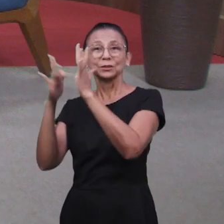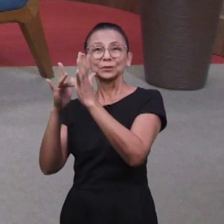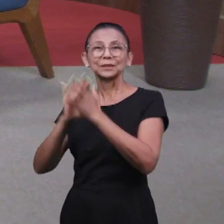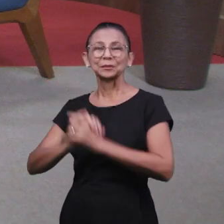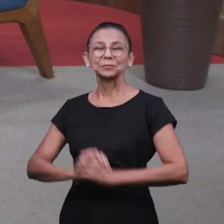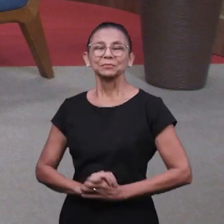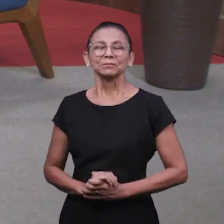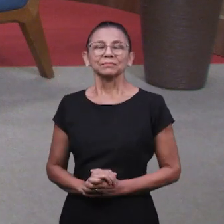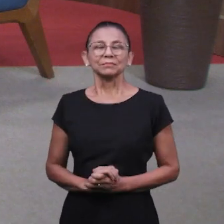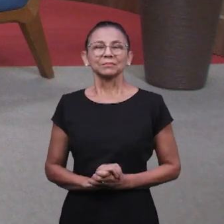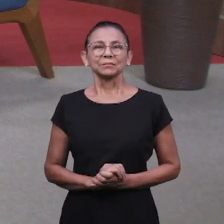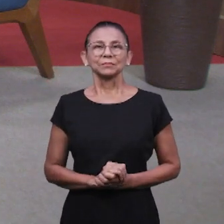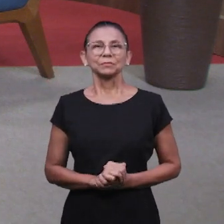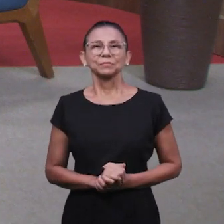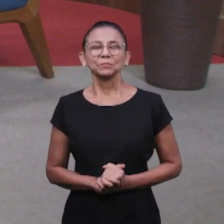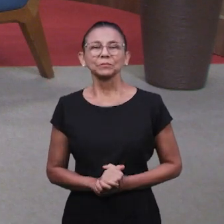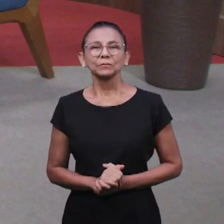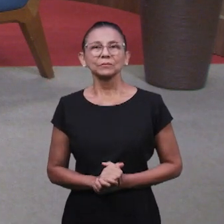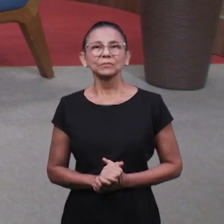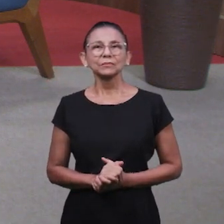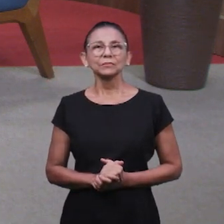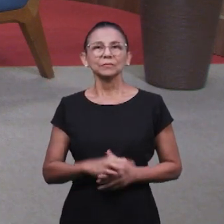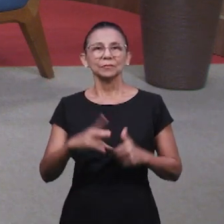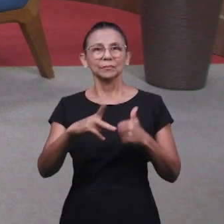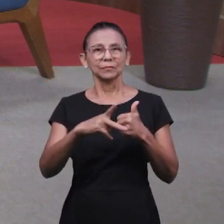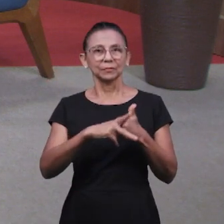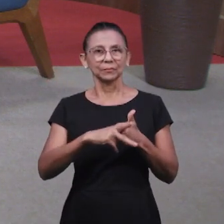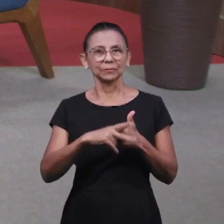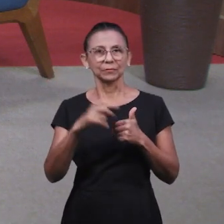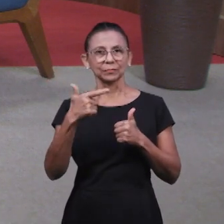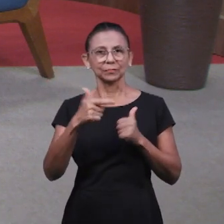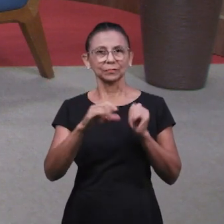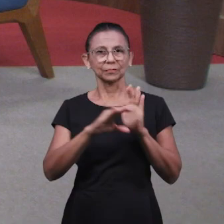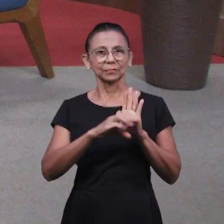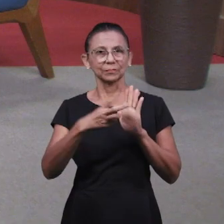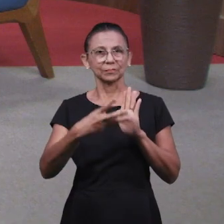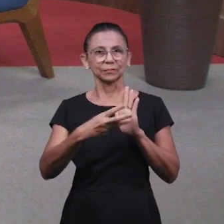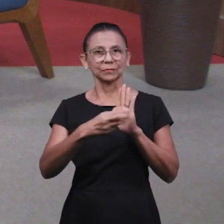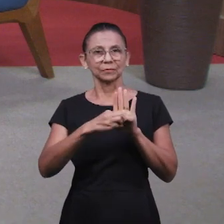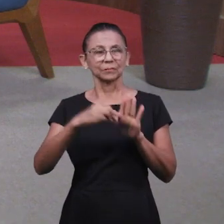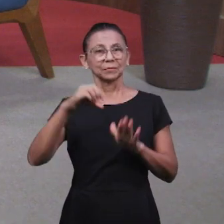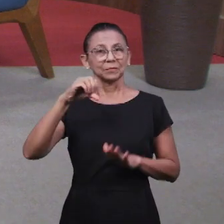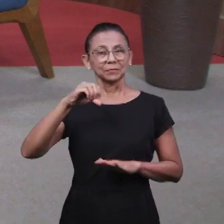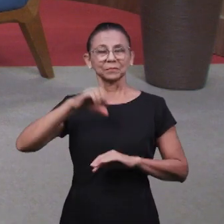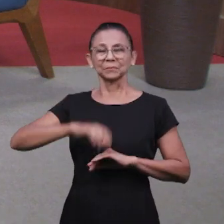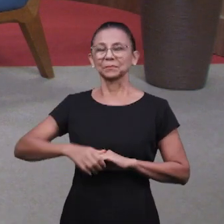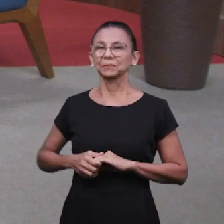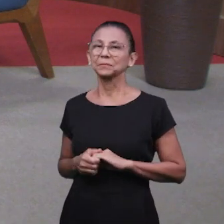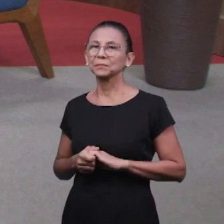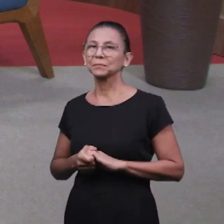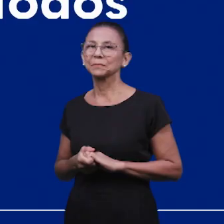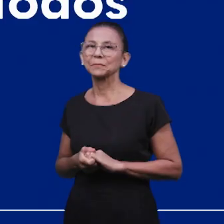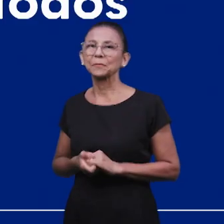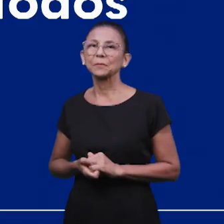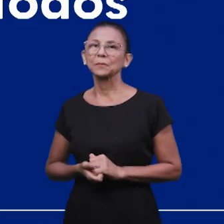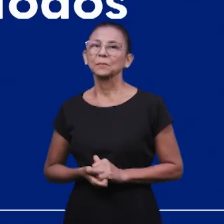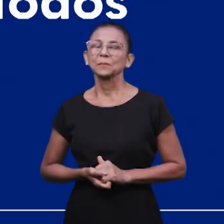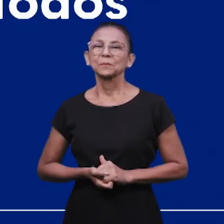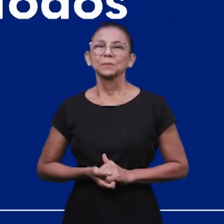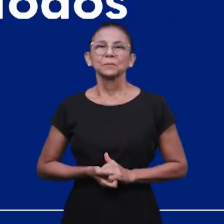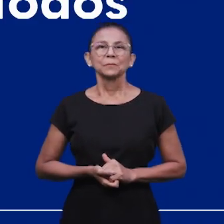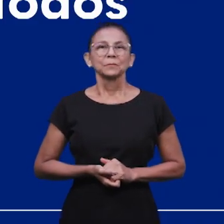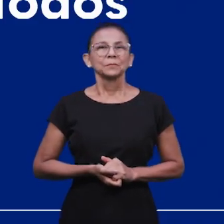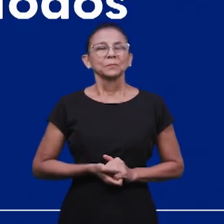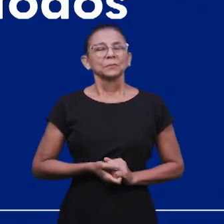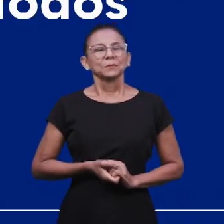Amém. Glória a Jesus. Vamos ler um texto da palavra? 2 Pedro, capítulo 3, verso 9. O texto diz o seguinte: o